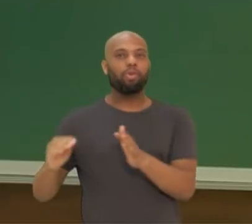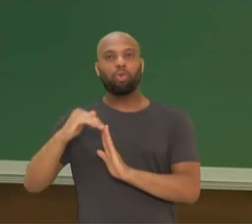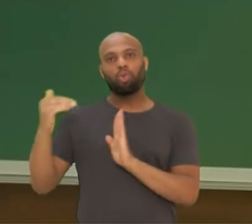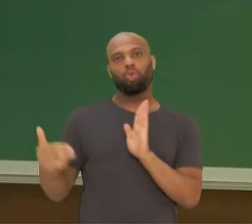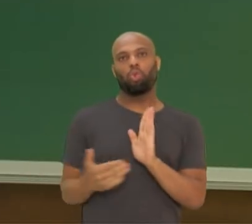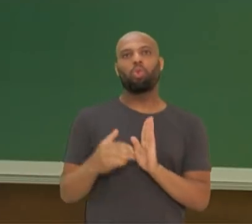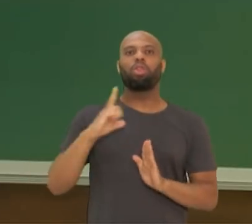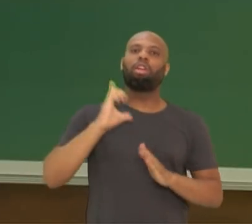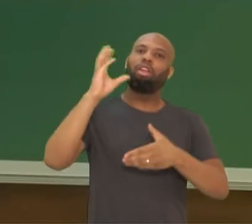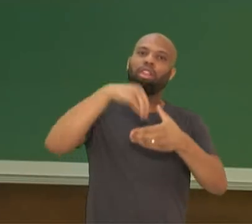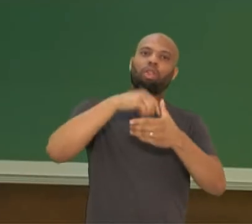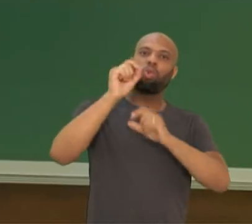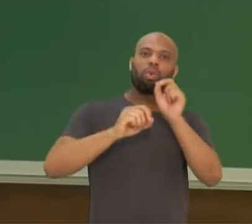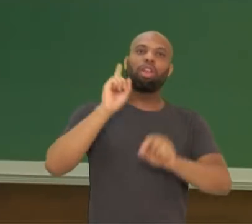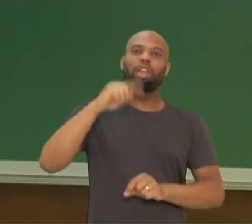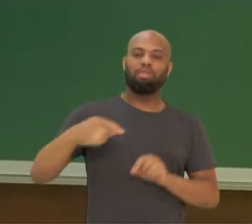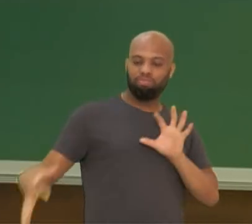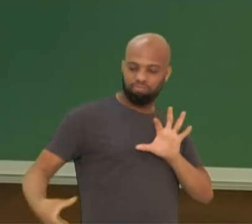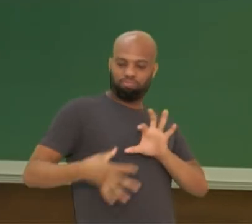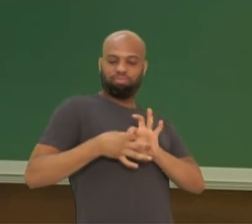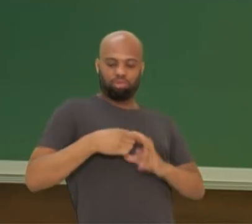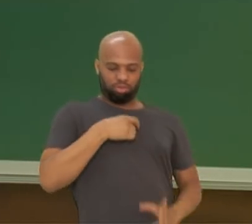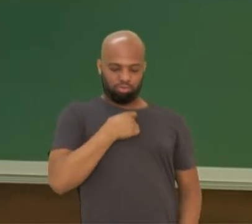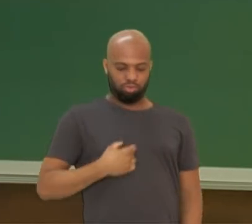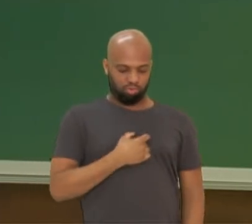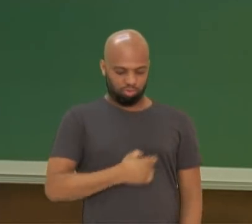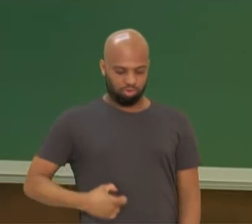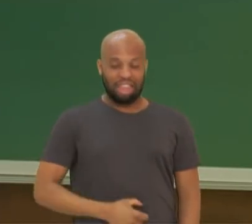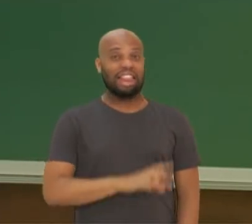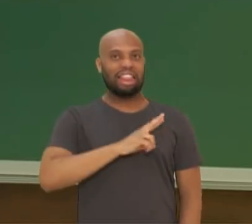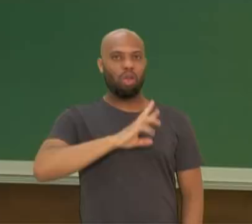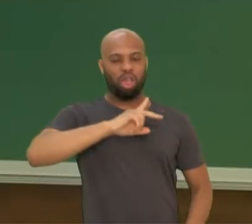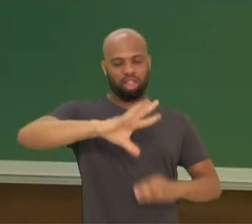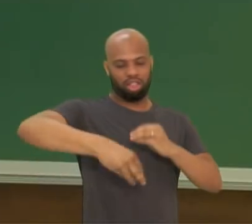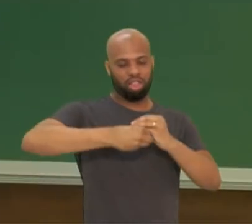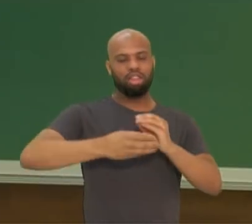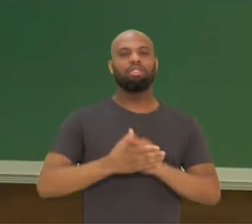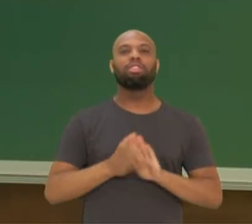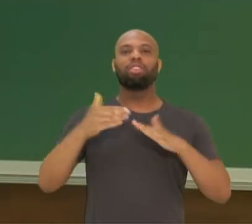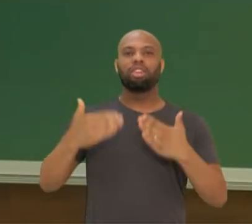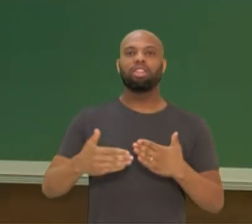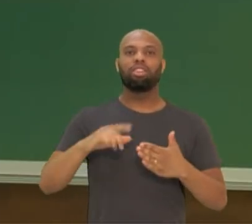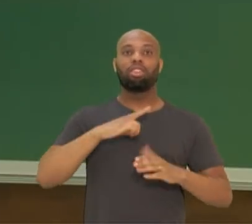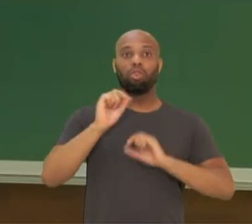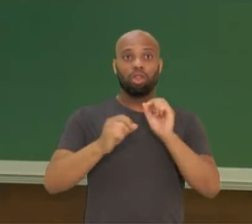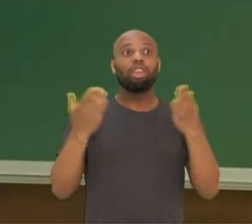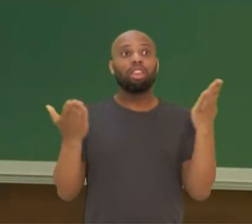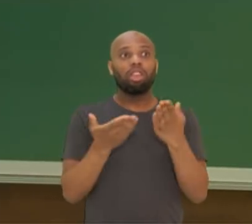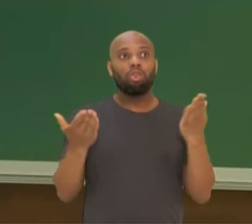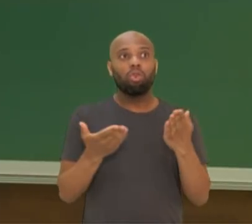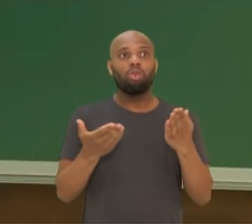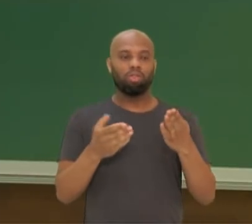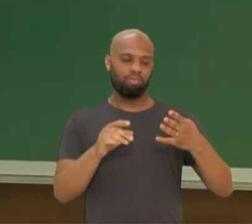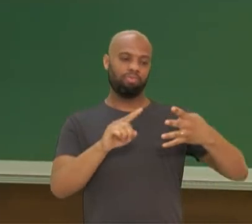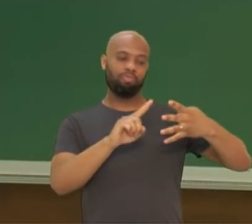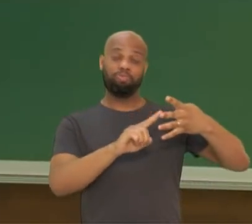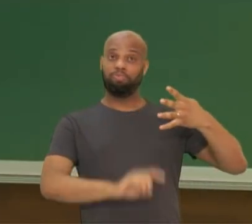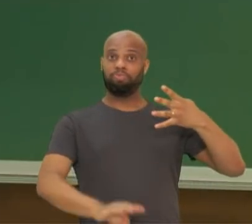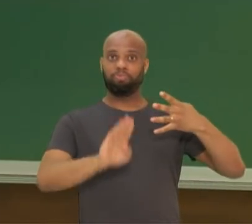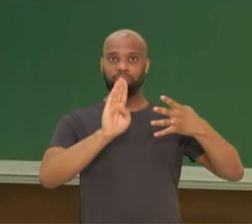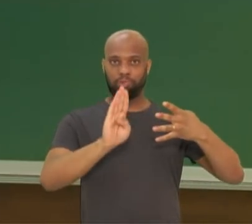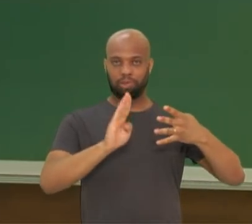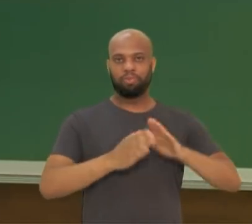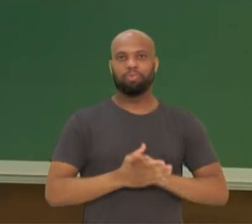faz parte daí do tubo digestório e não das glândulas anexas, tá? Então, só frisando aqui, glândulas anexas,